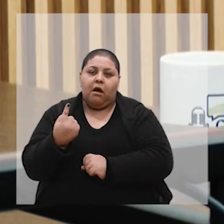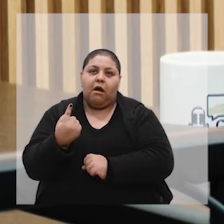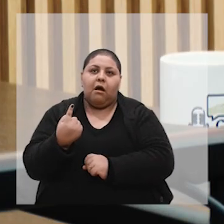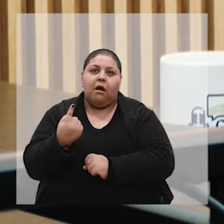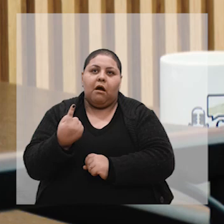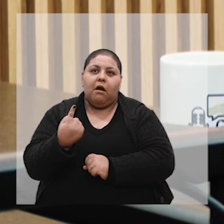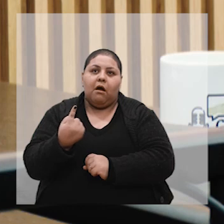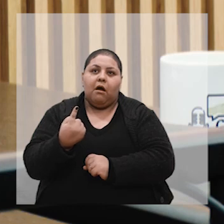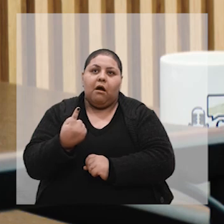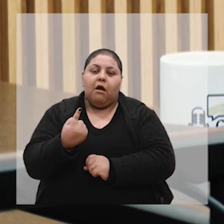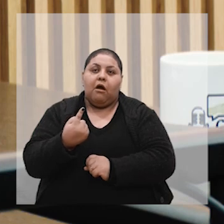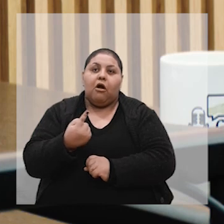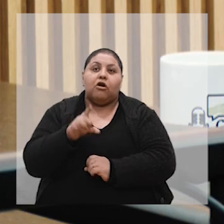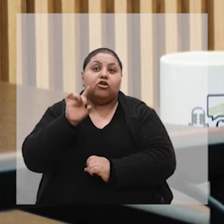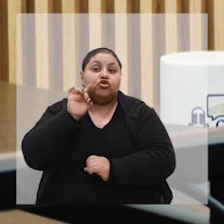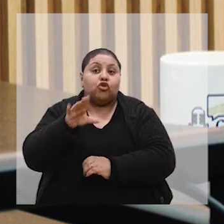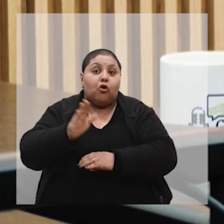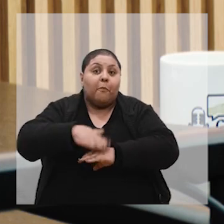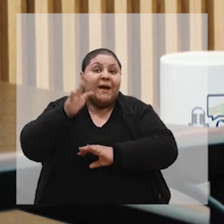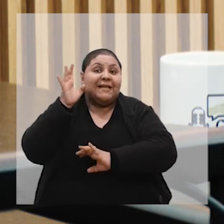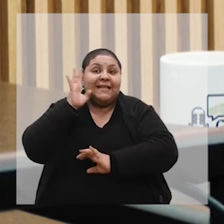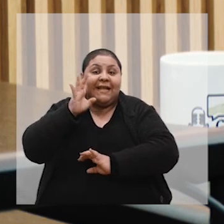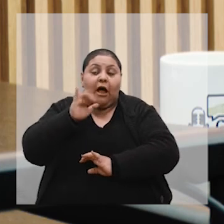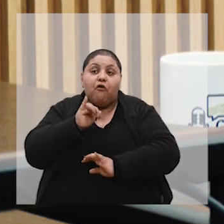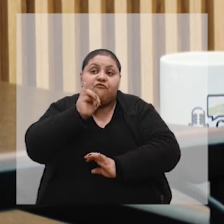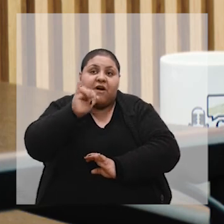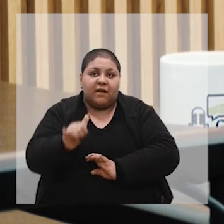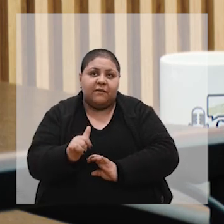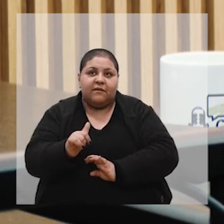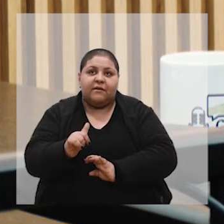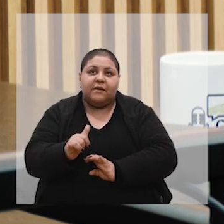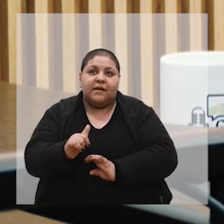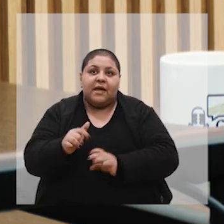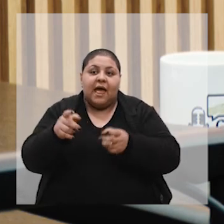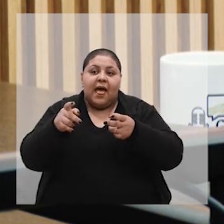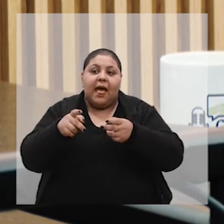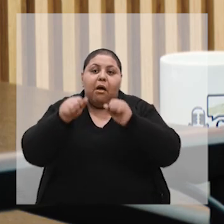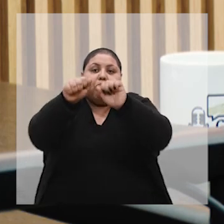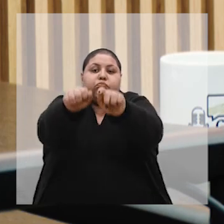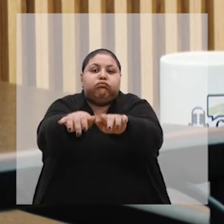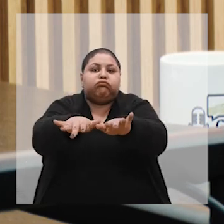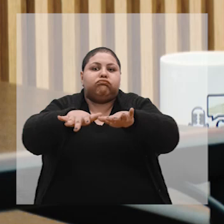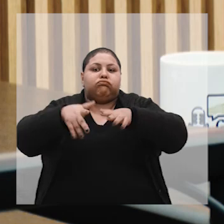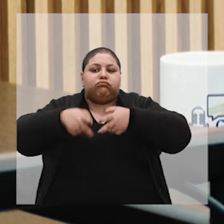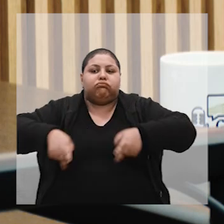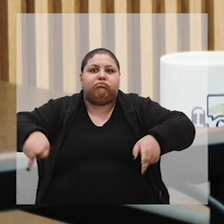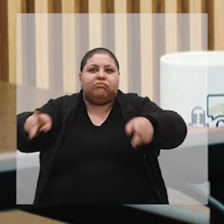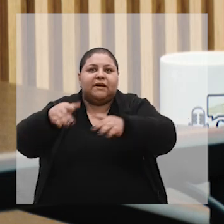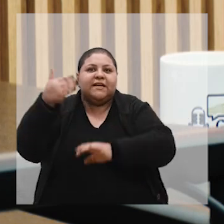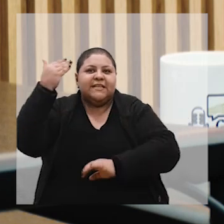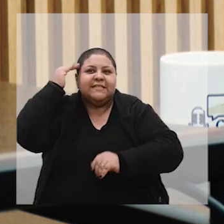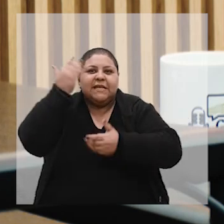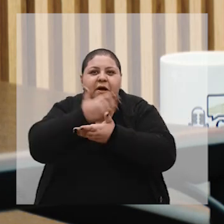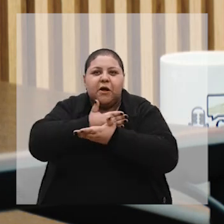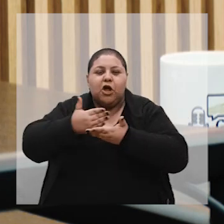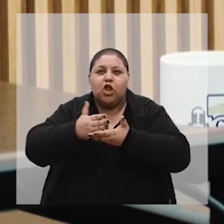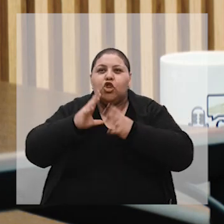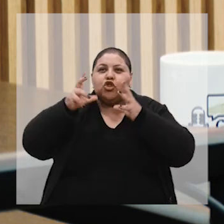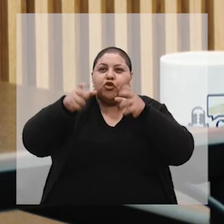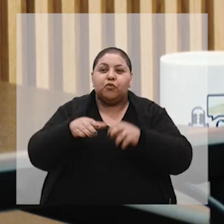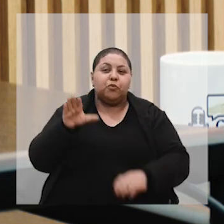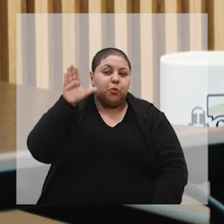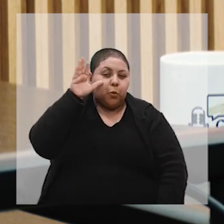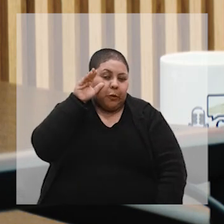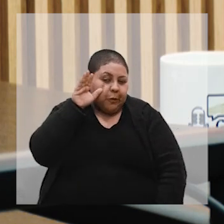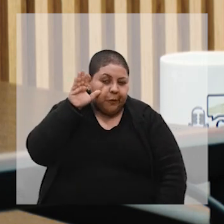era apertado, cara, apertado. Só que o mais legal que eu quero falar disso, cara, é o público. Sabe o que é a galera no início, todo